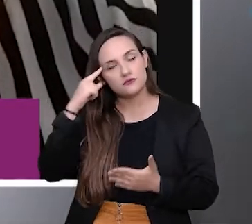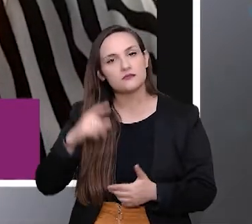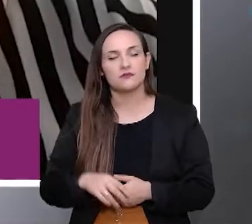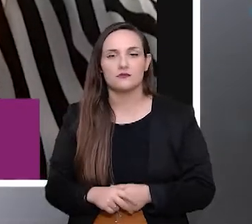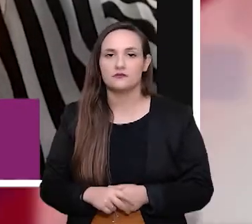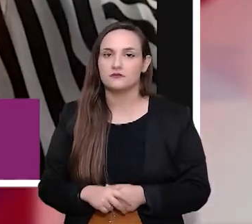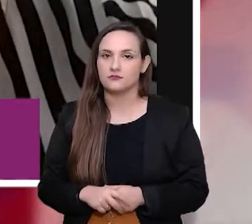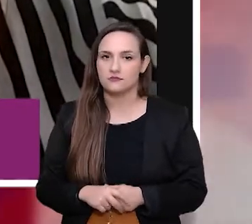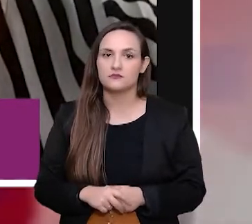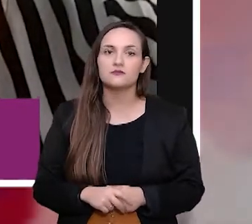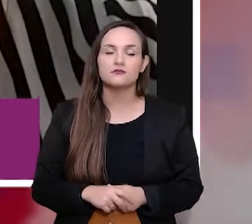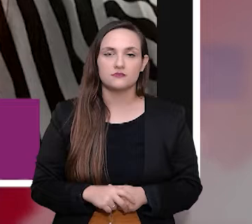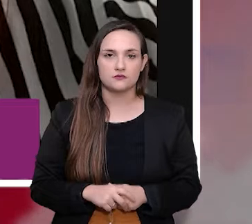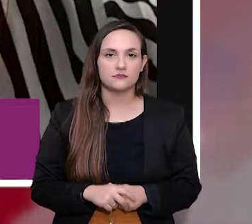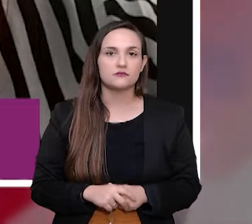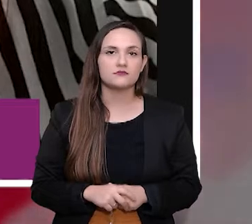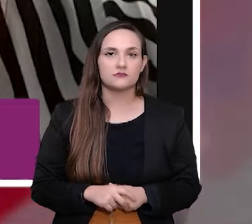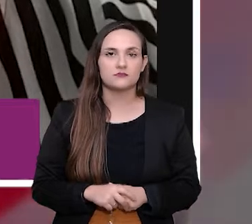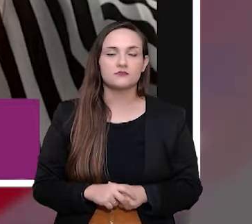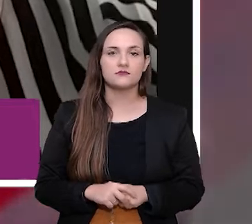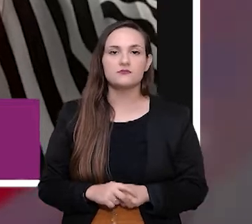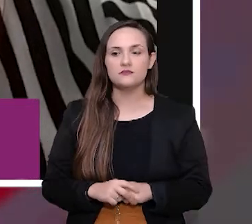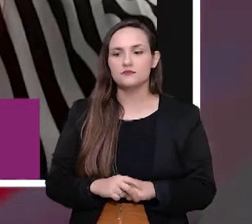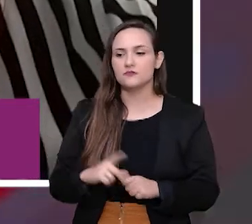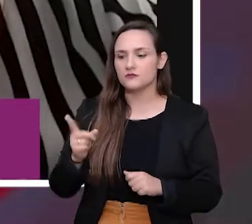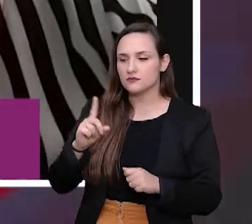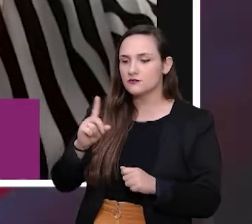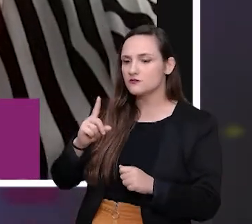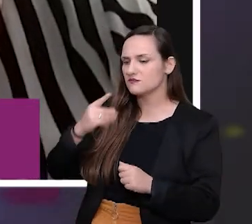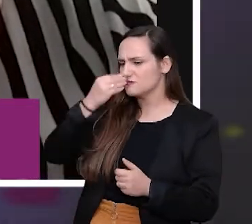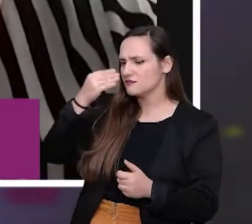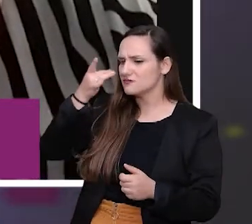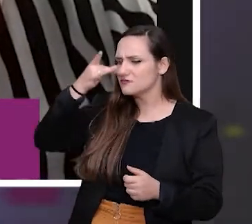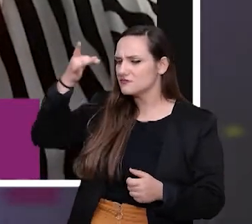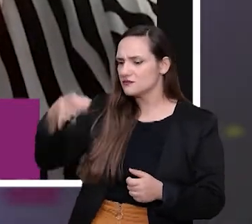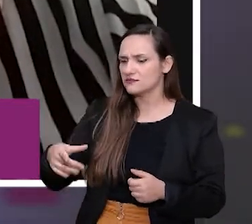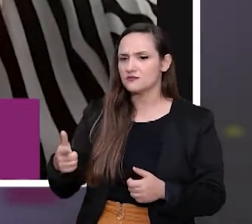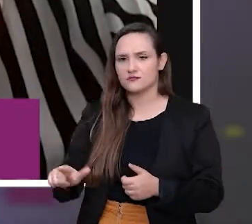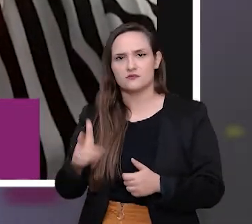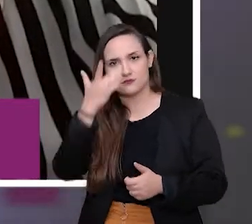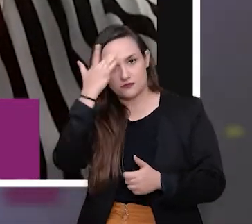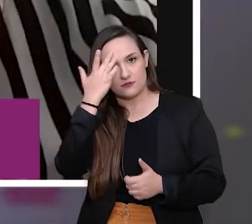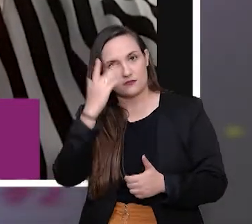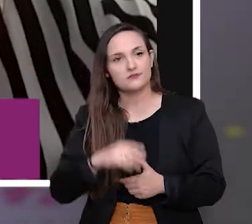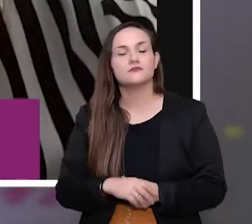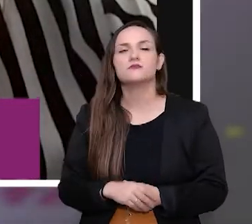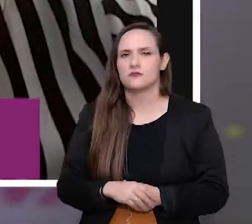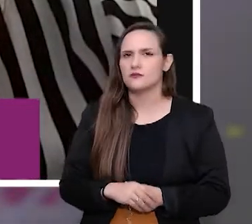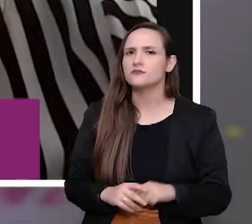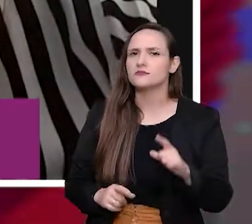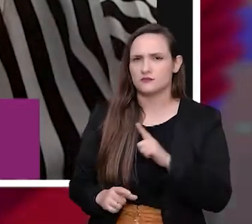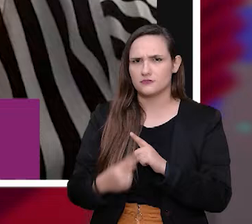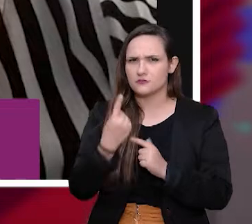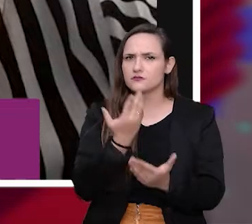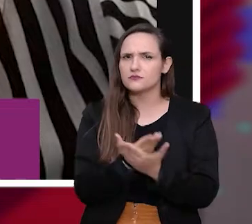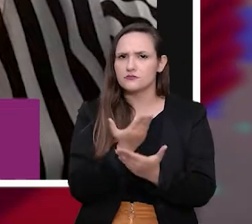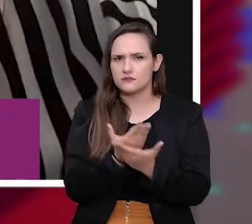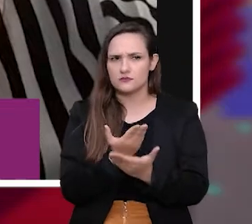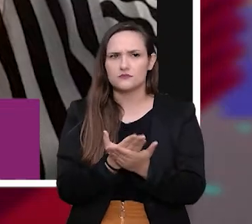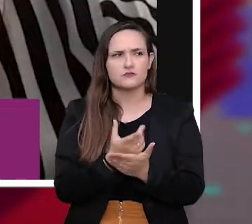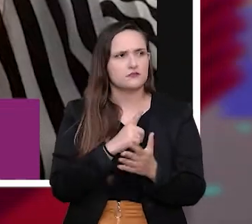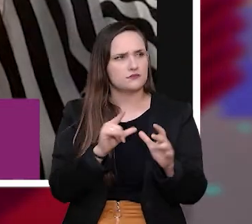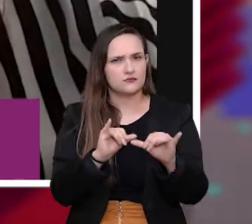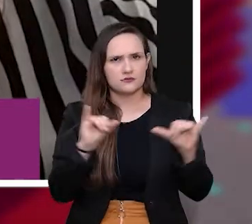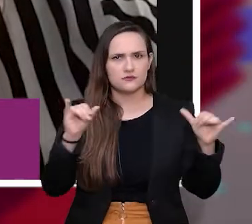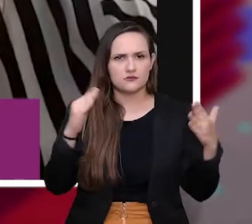sabe? De desconsideração do outro. E tem uma relação também a respeito de um estudo divulgado